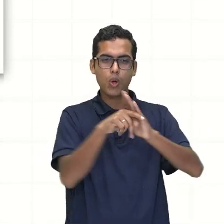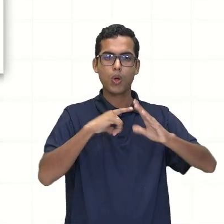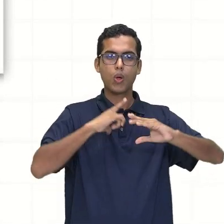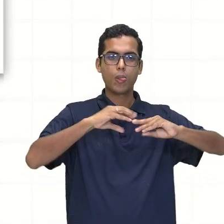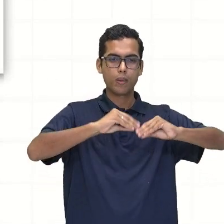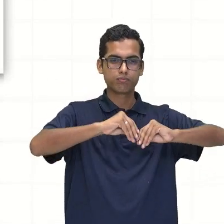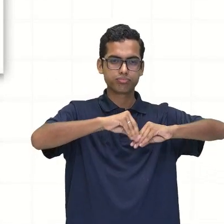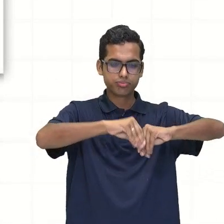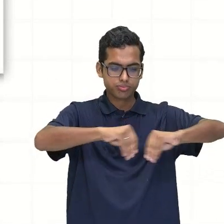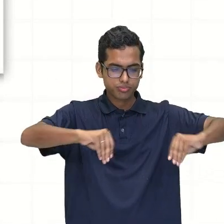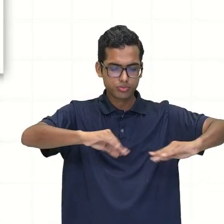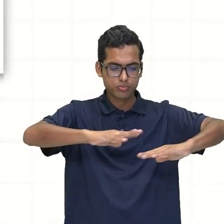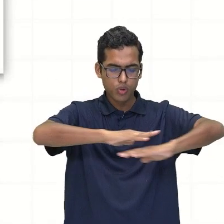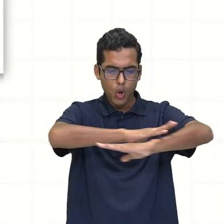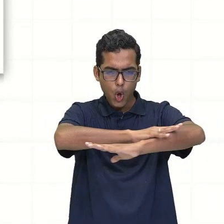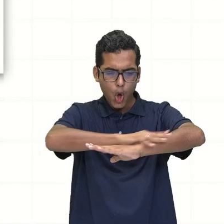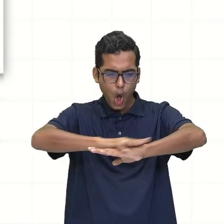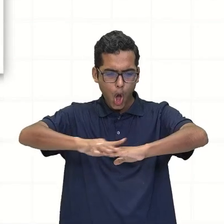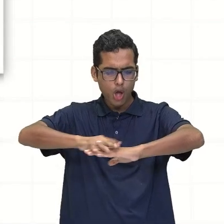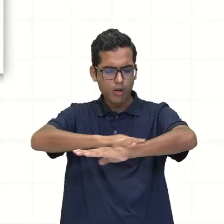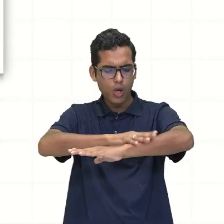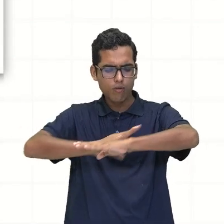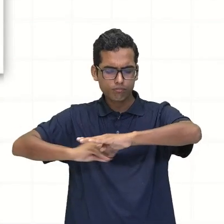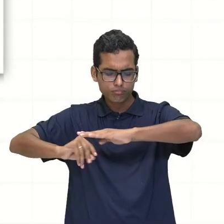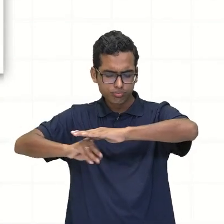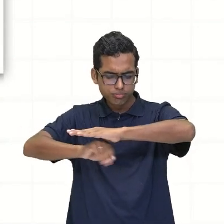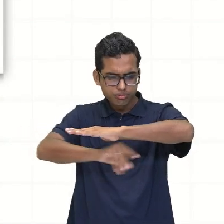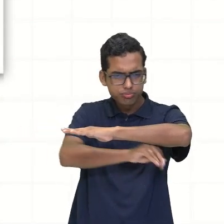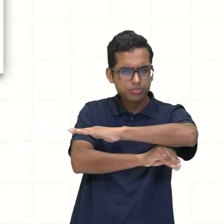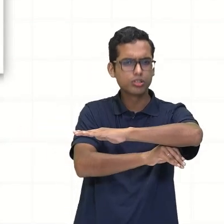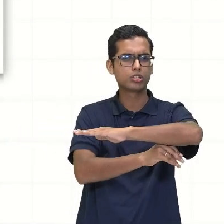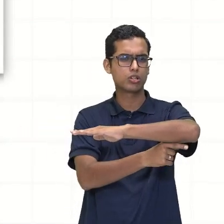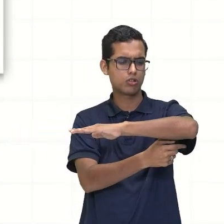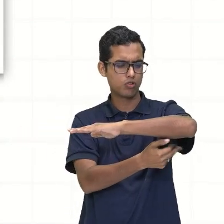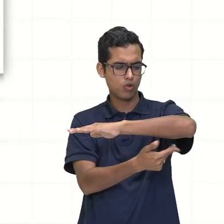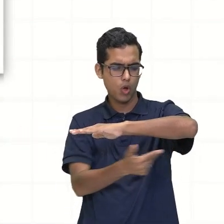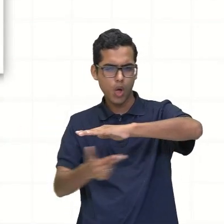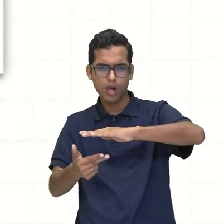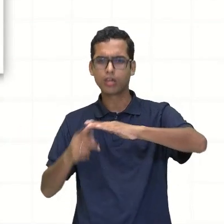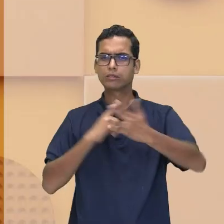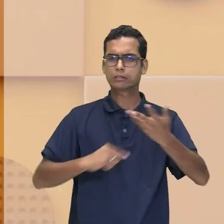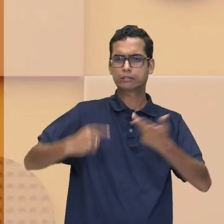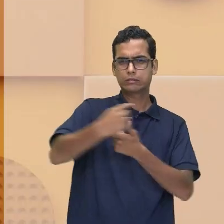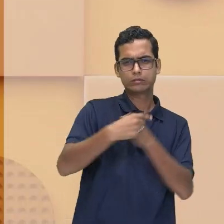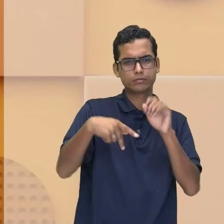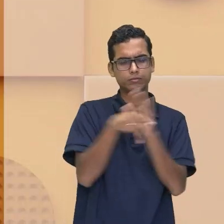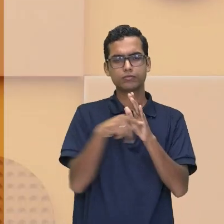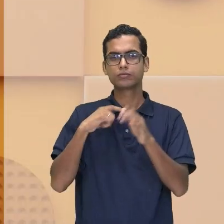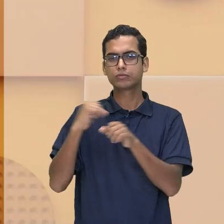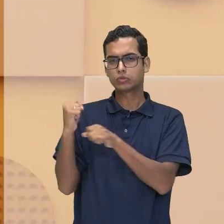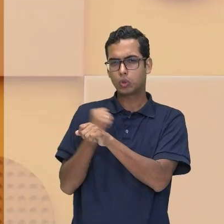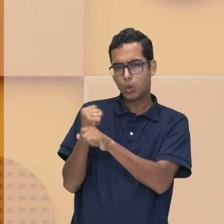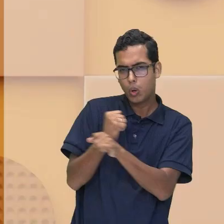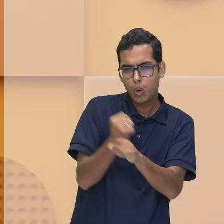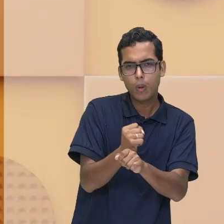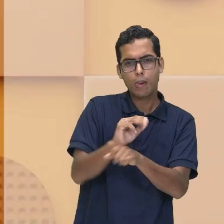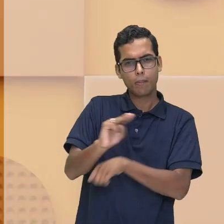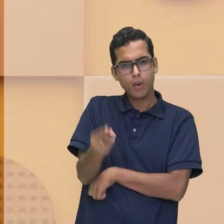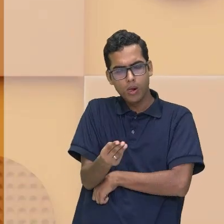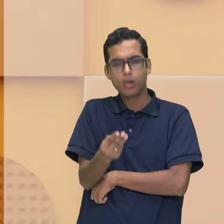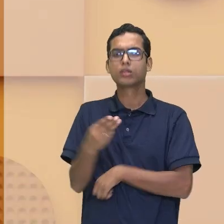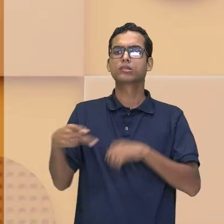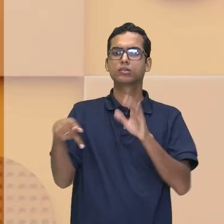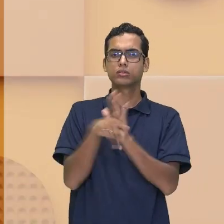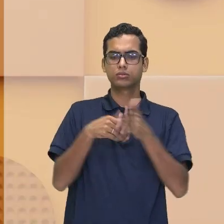combustíveis fósseis, né, ao longo de milhões de anos, tá bom? Então, a partir desse processo de